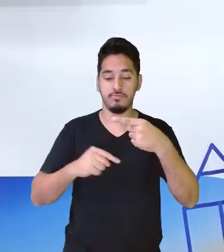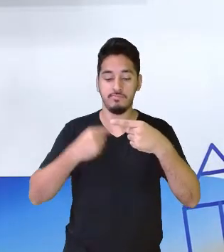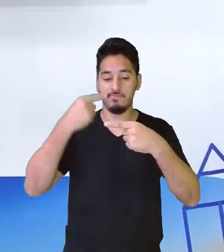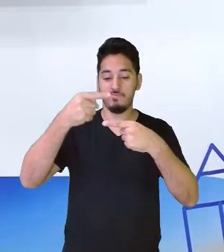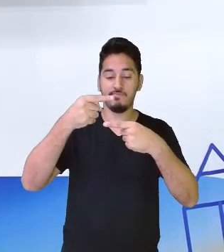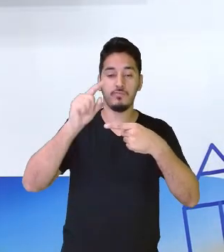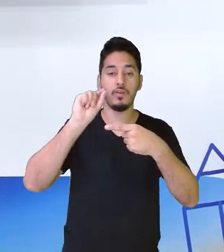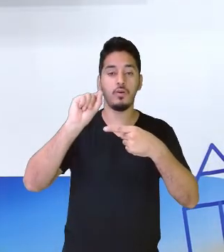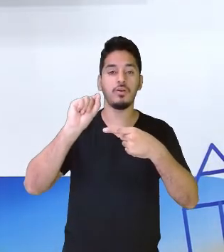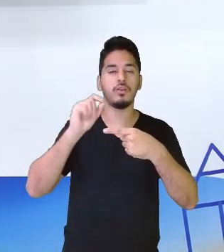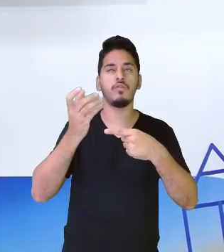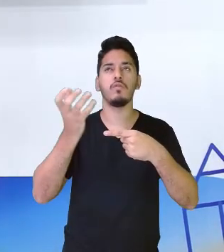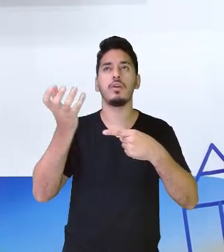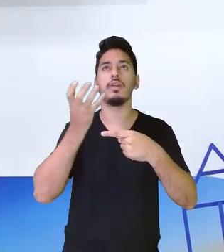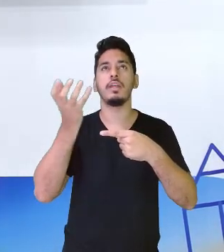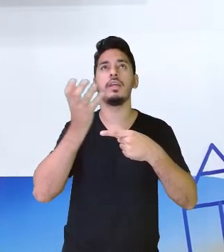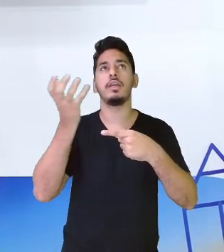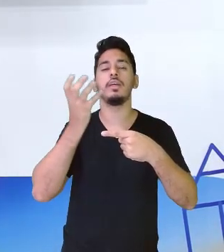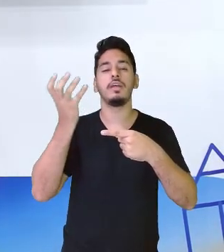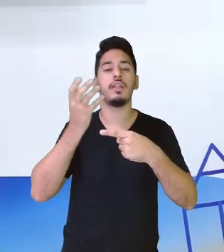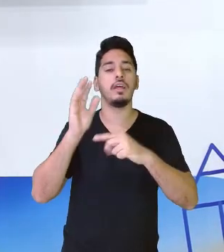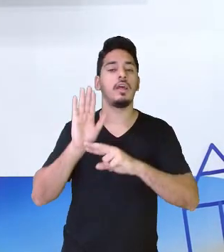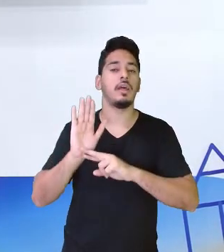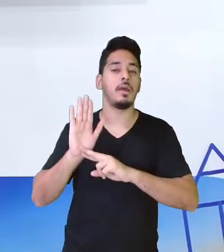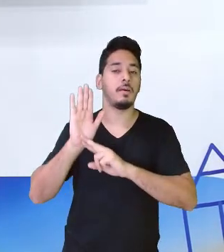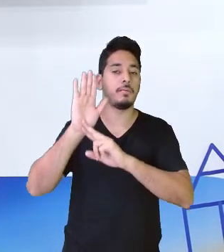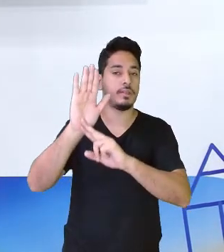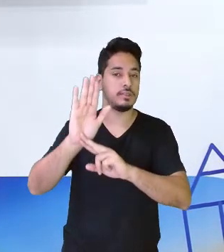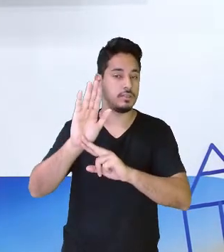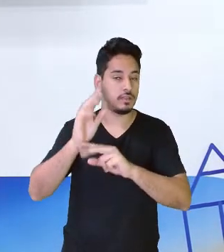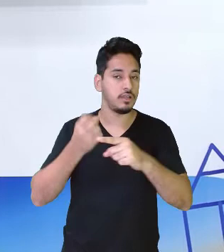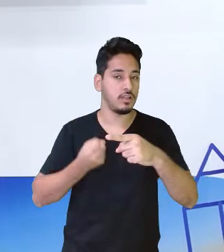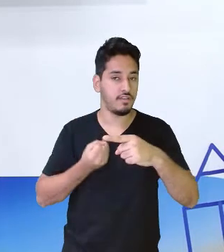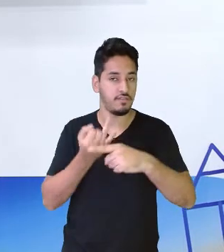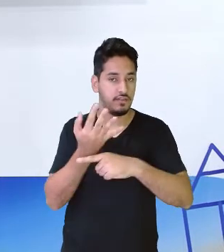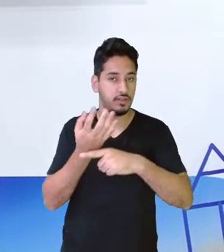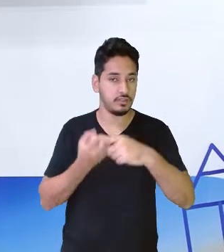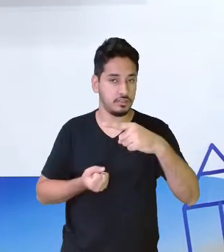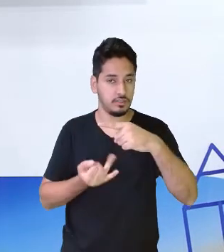a parte que eu vou querer, que eu vou representar da fração.